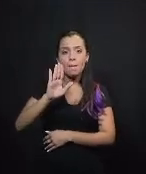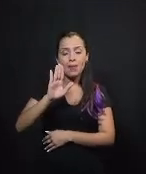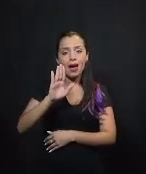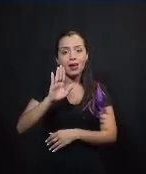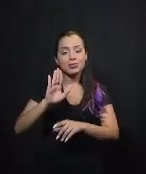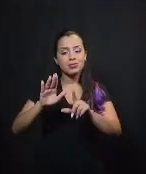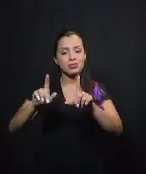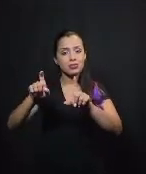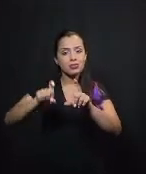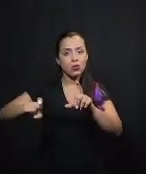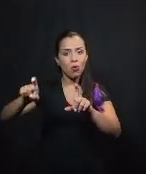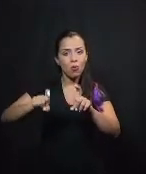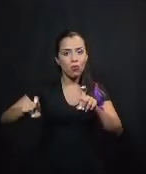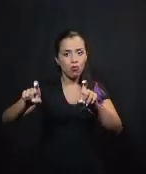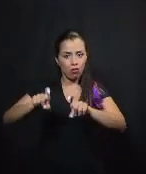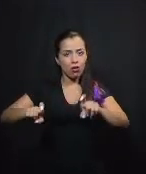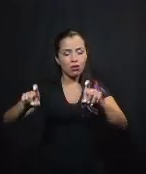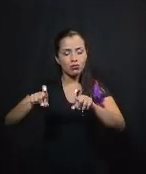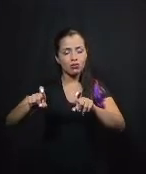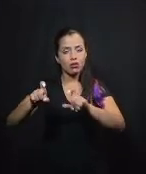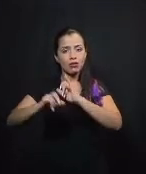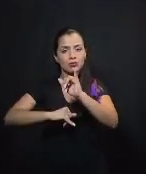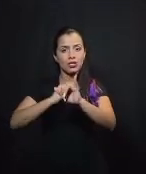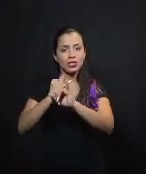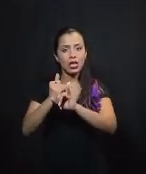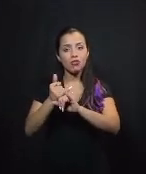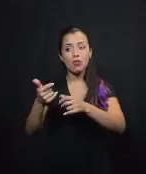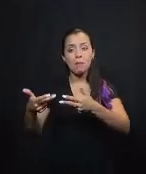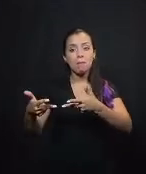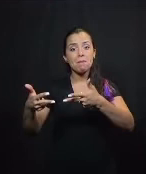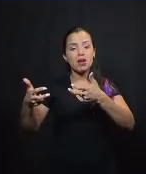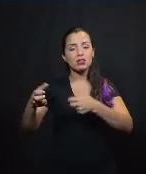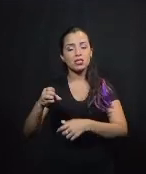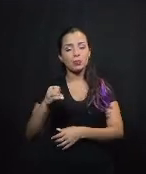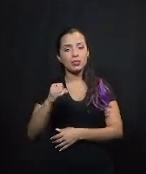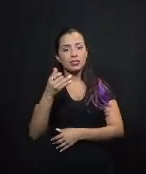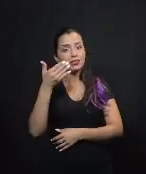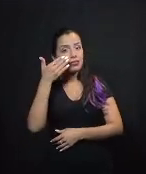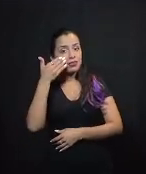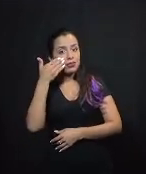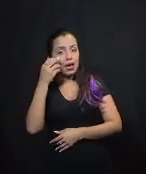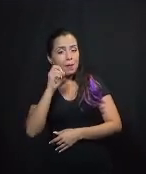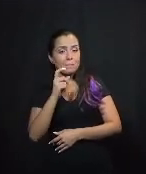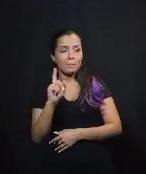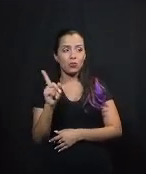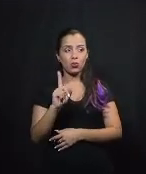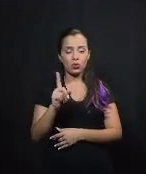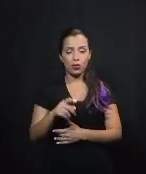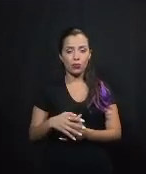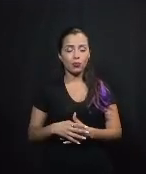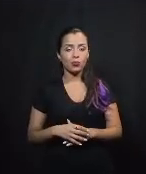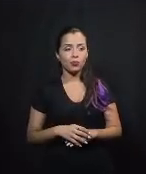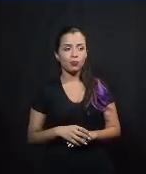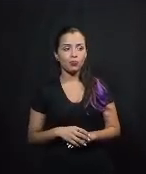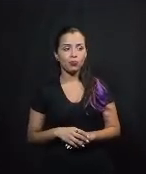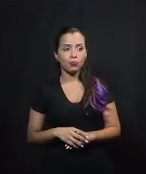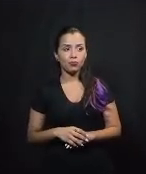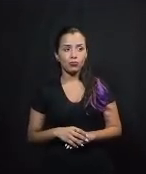ele não entra no aspecto técnico. Mas esta rede que se